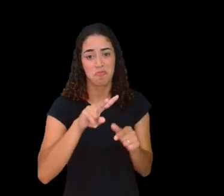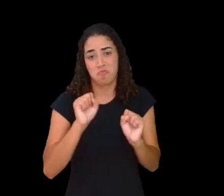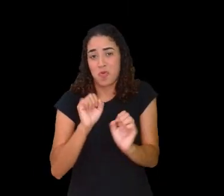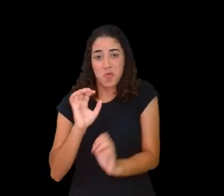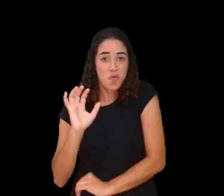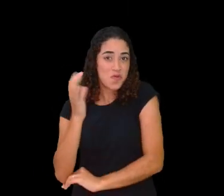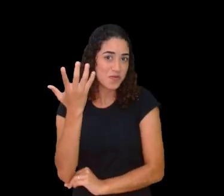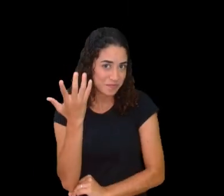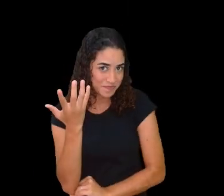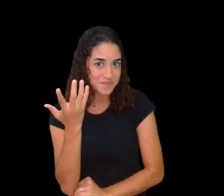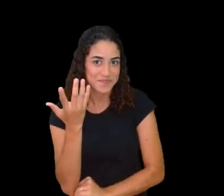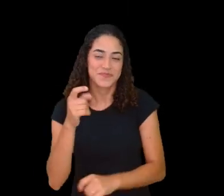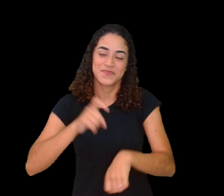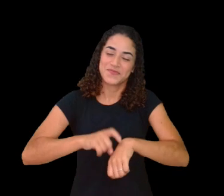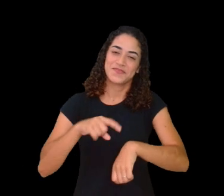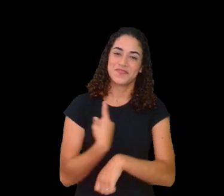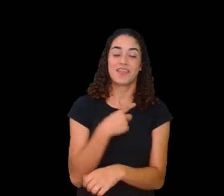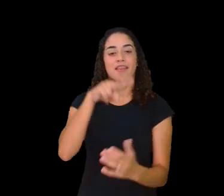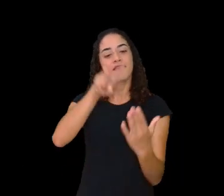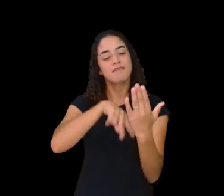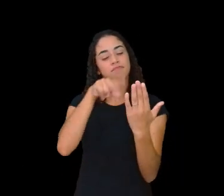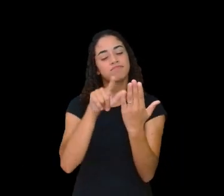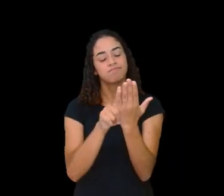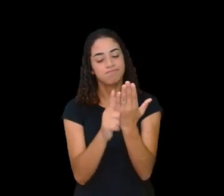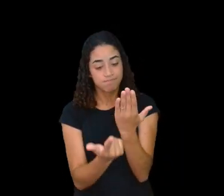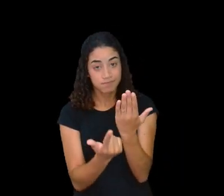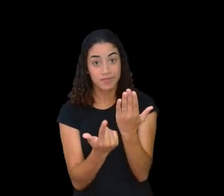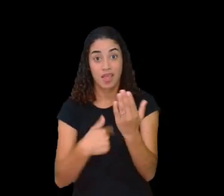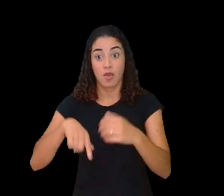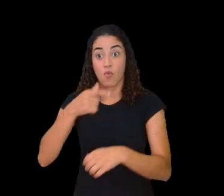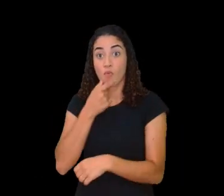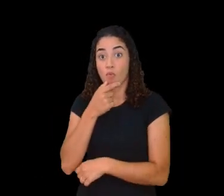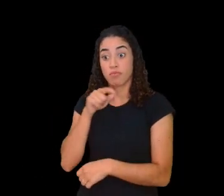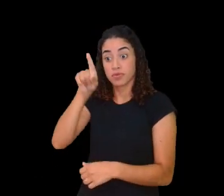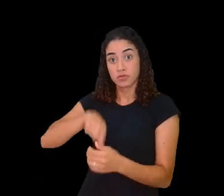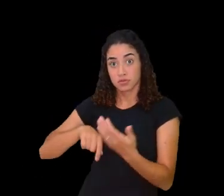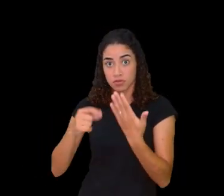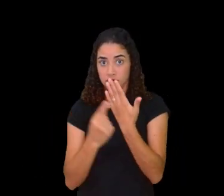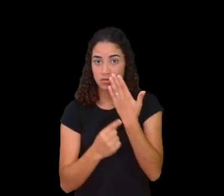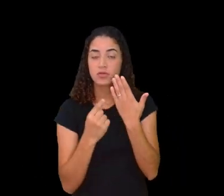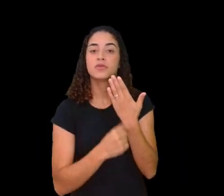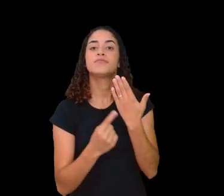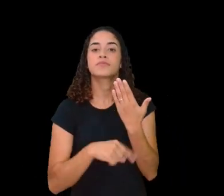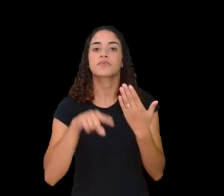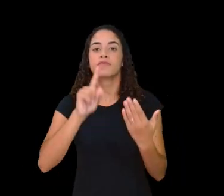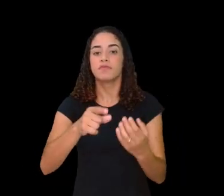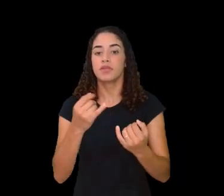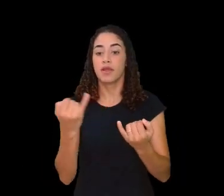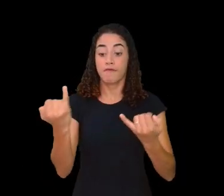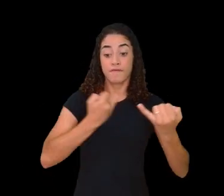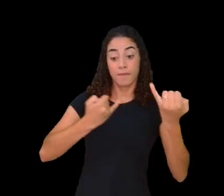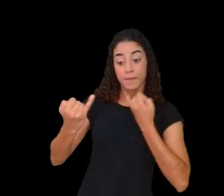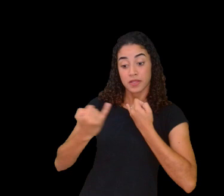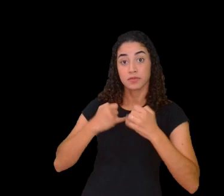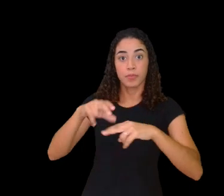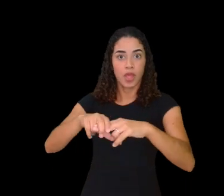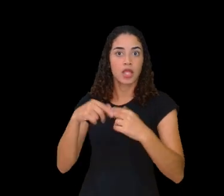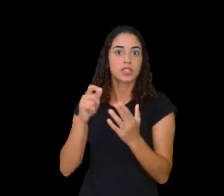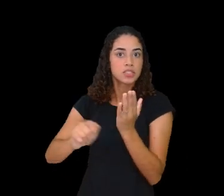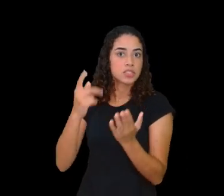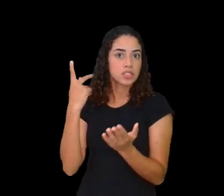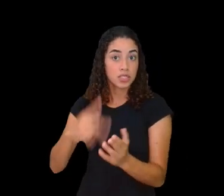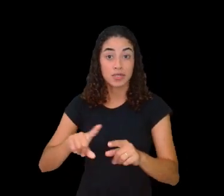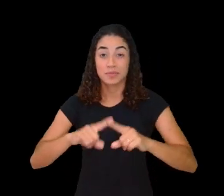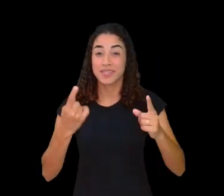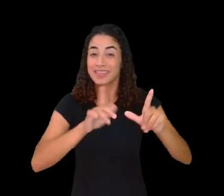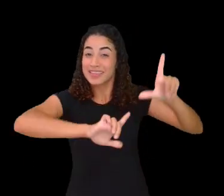acontecendo. Quando a gente lê uma notícia no jornal, é o escritor que vai passar para a gente uma informação através da sua escrita. Mas na TV, essa